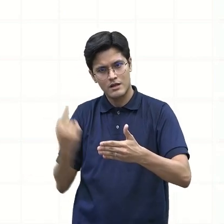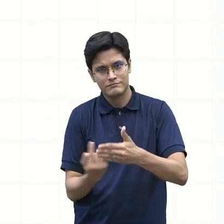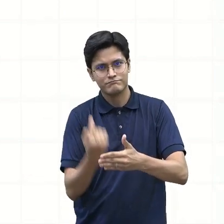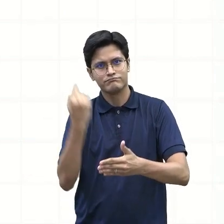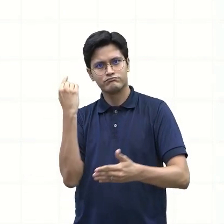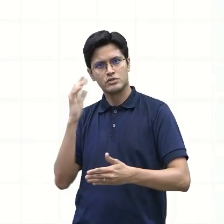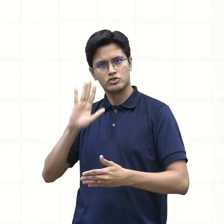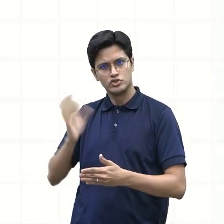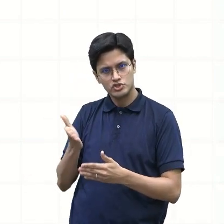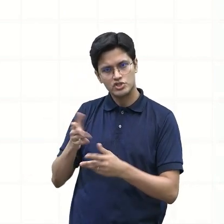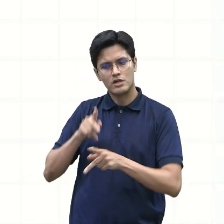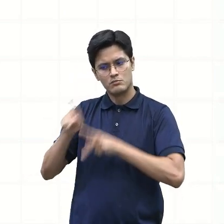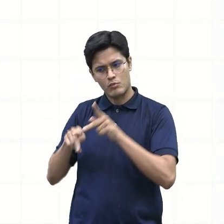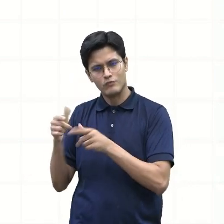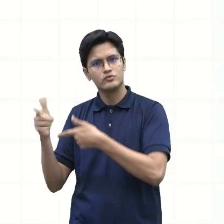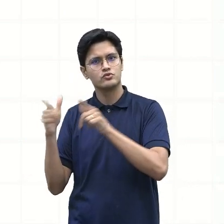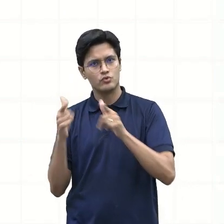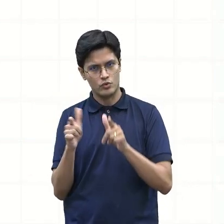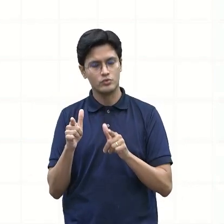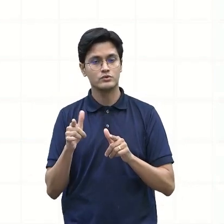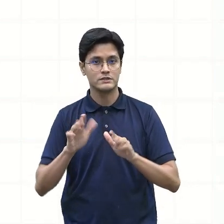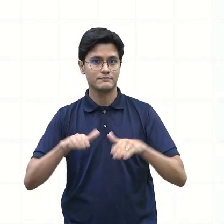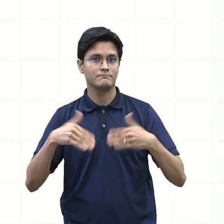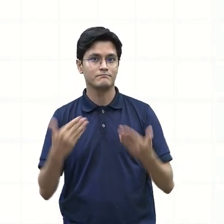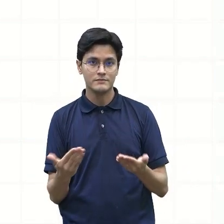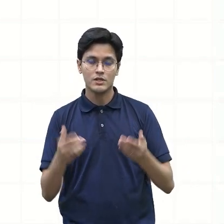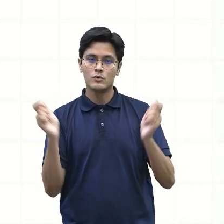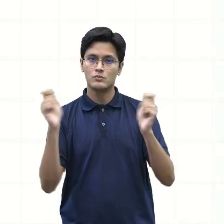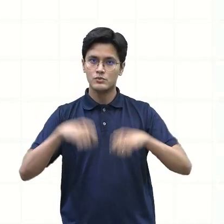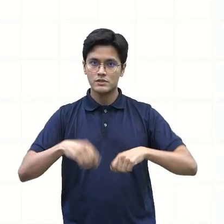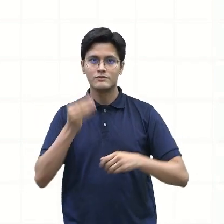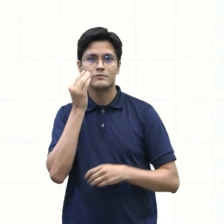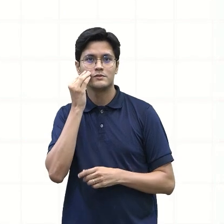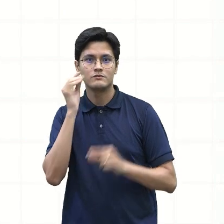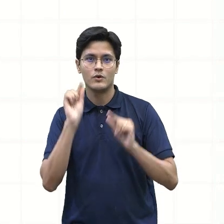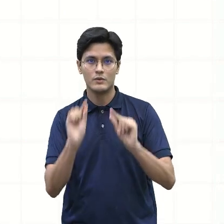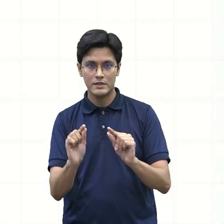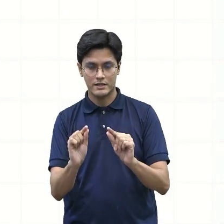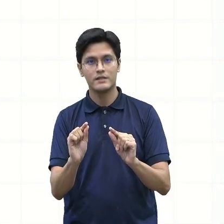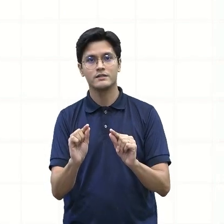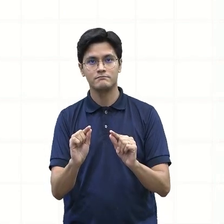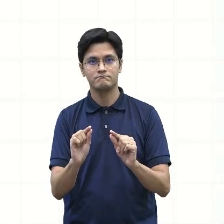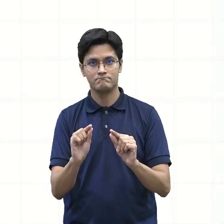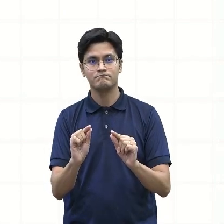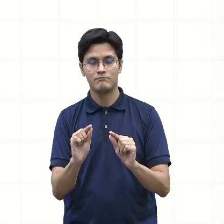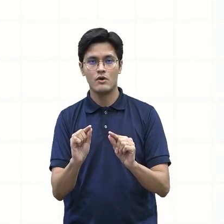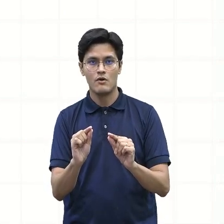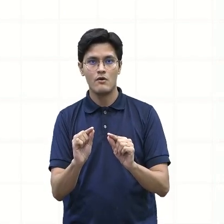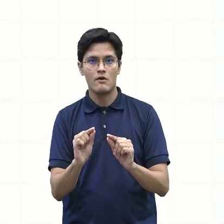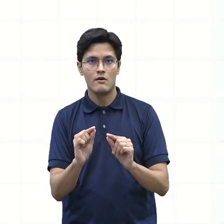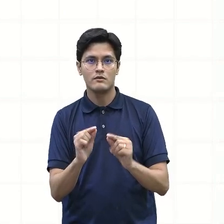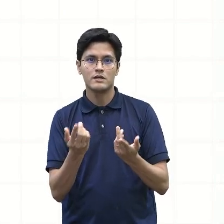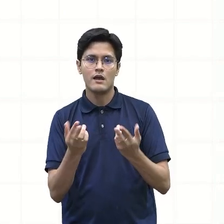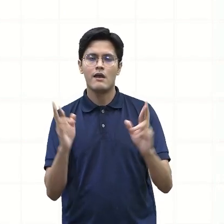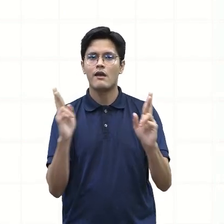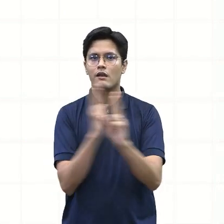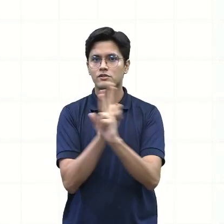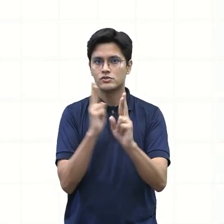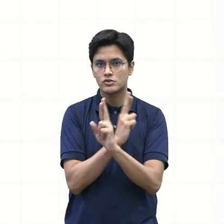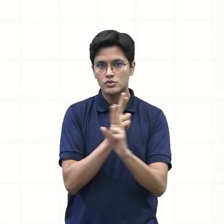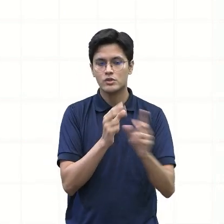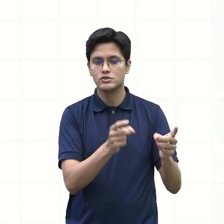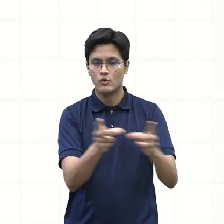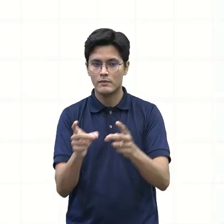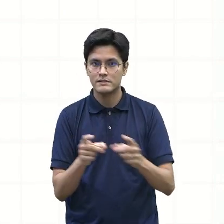aqui nós podemos observar que em relação às relações comerciais que existiam